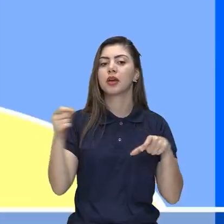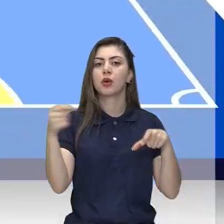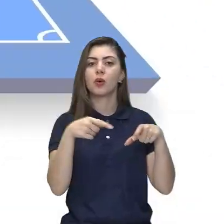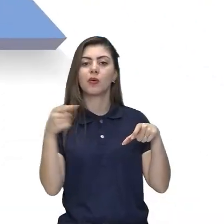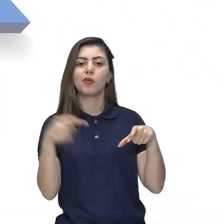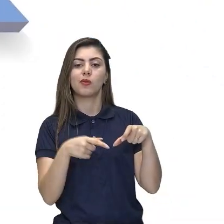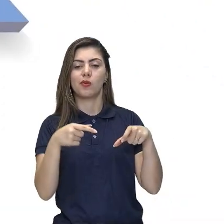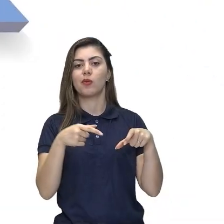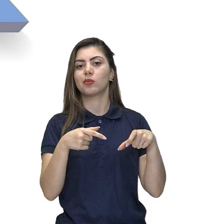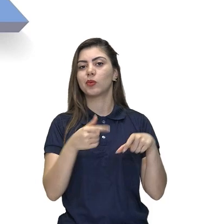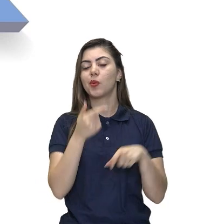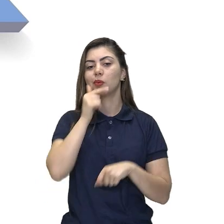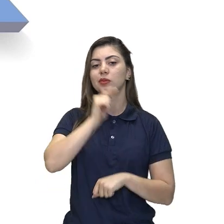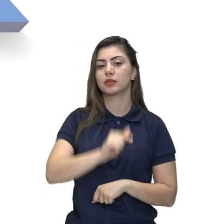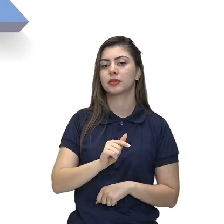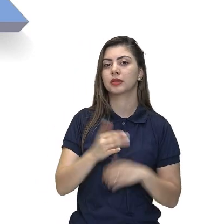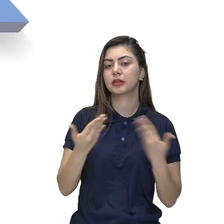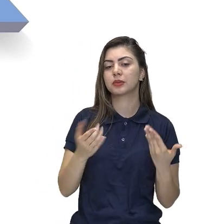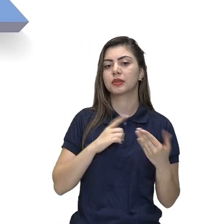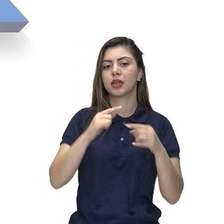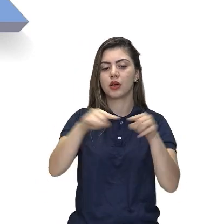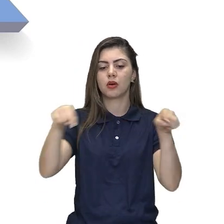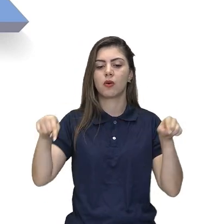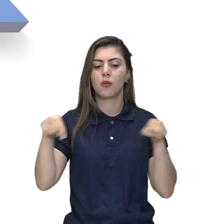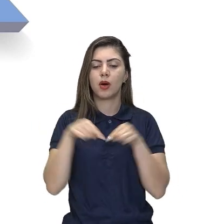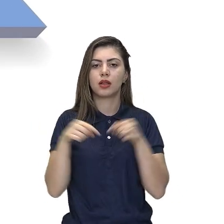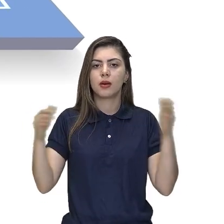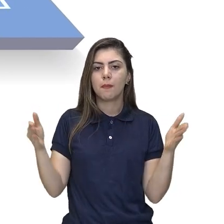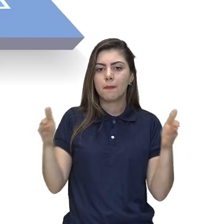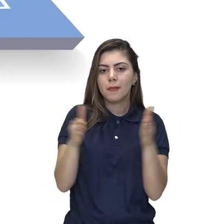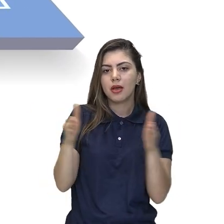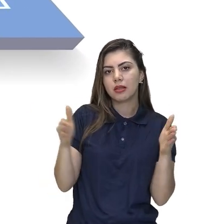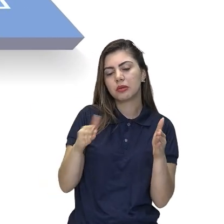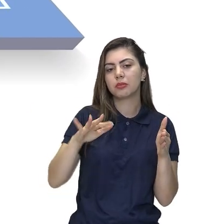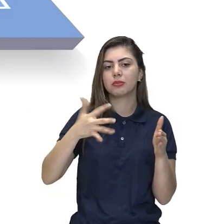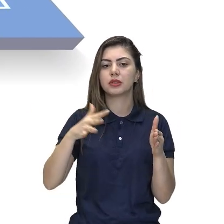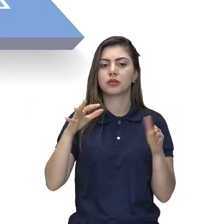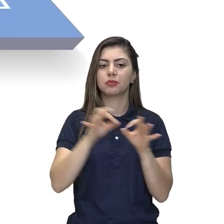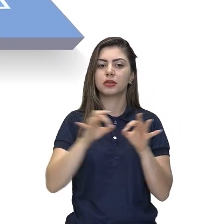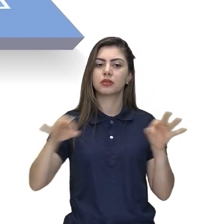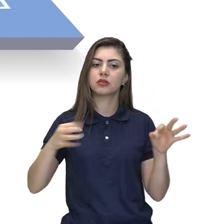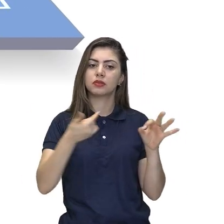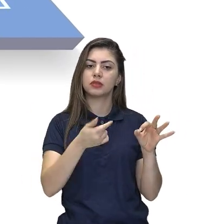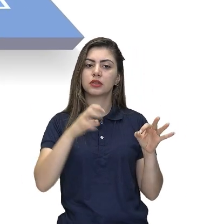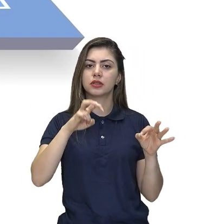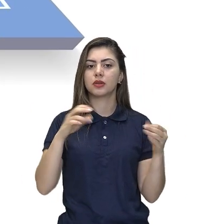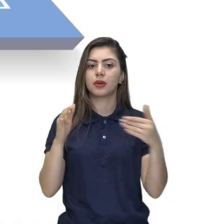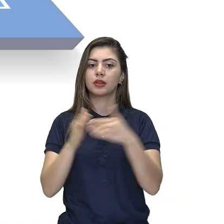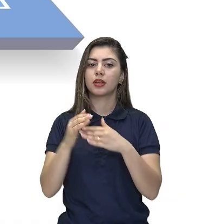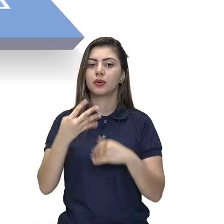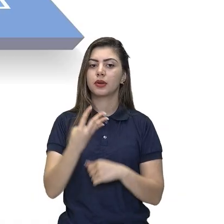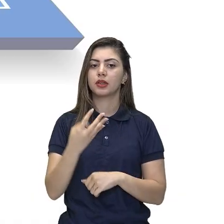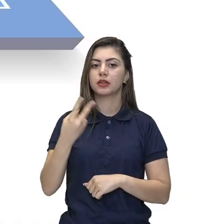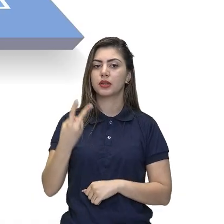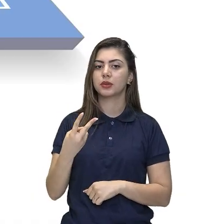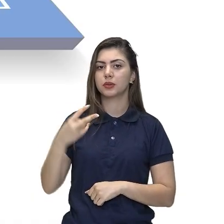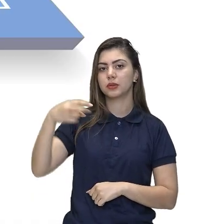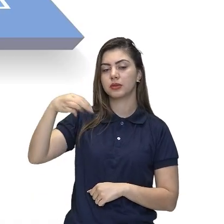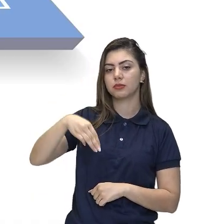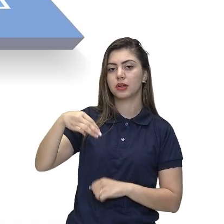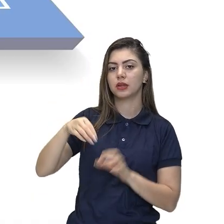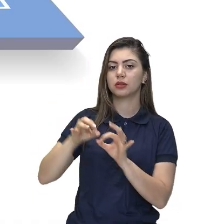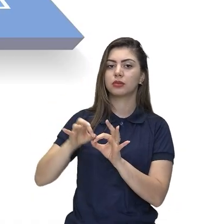adversário. A quadra, menor que um campo tradicional, mede entre 25 e 42 metros de comprimento e